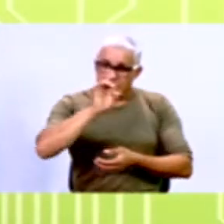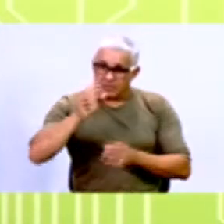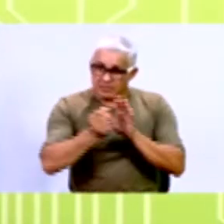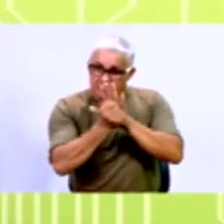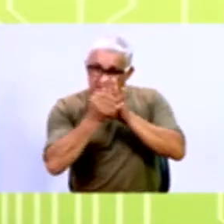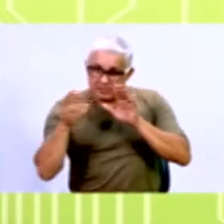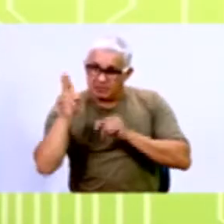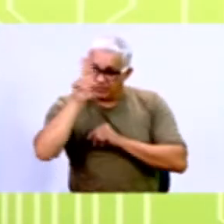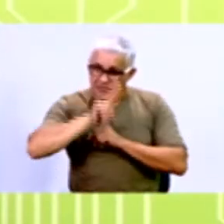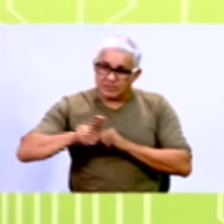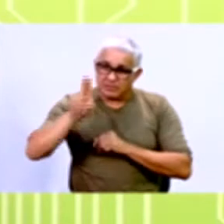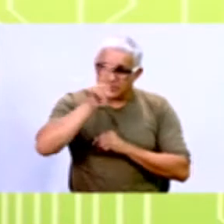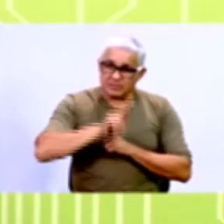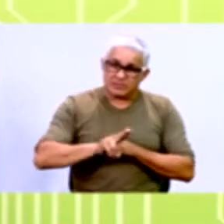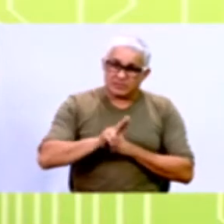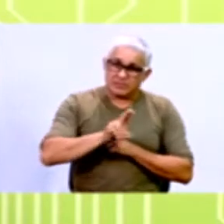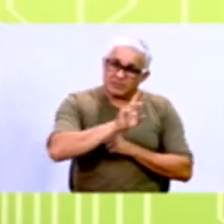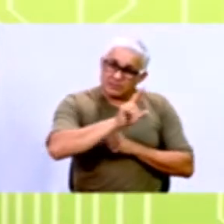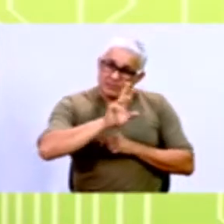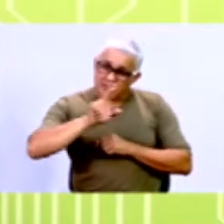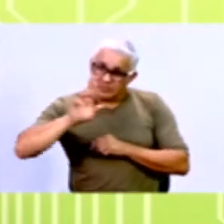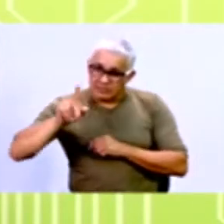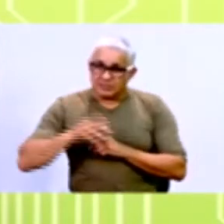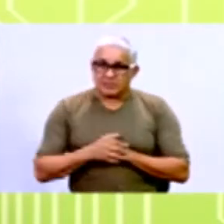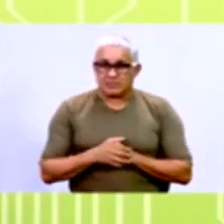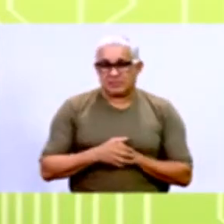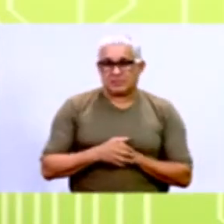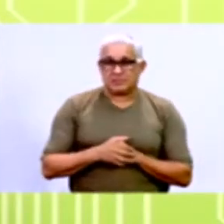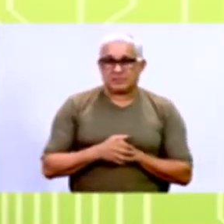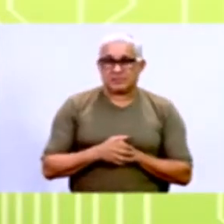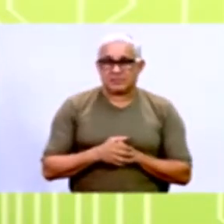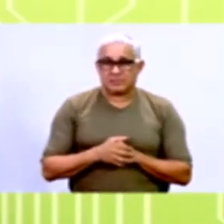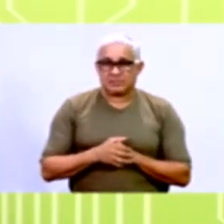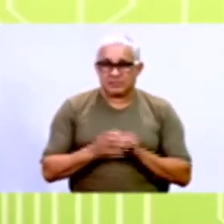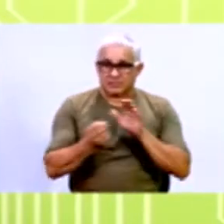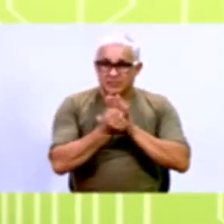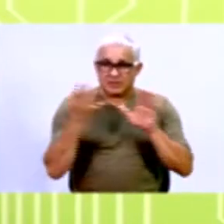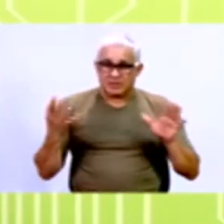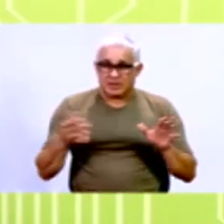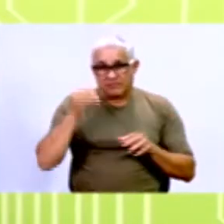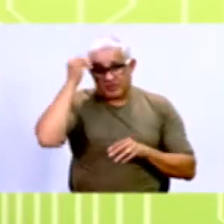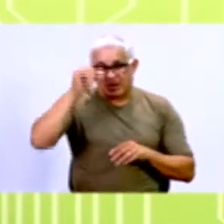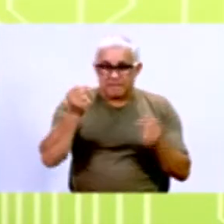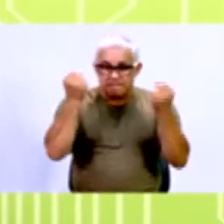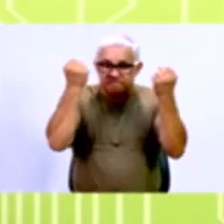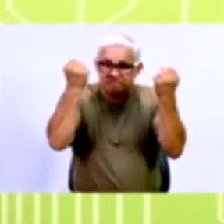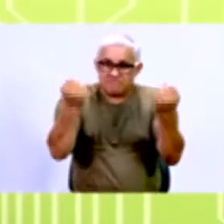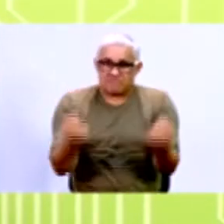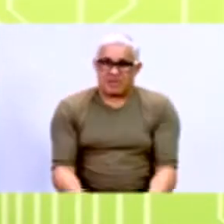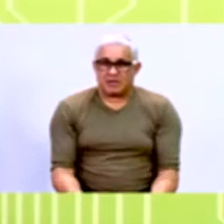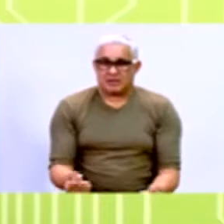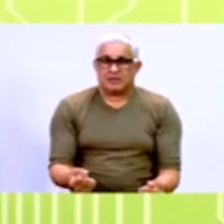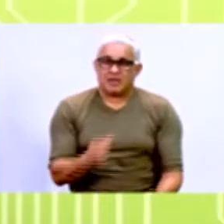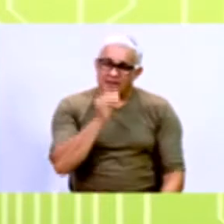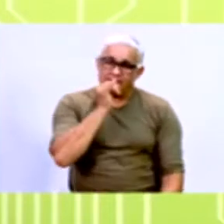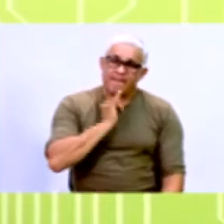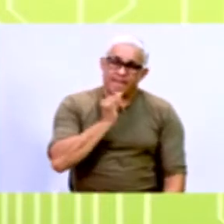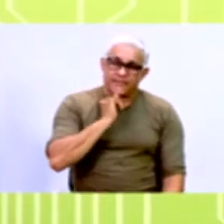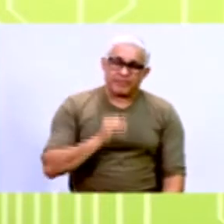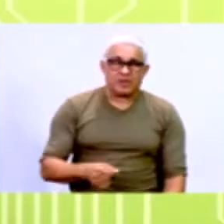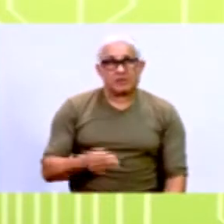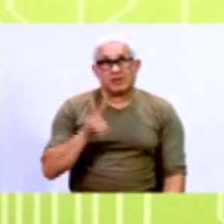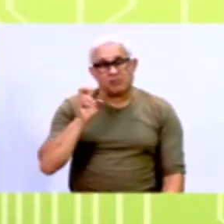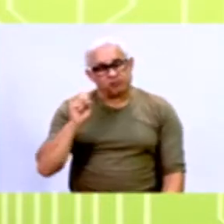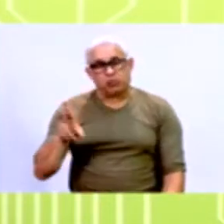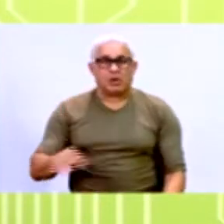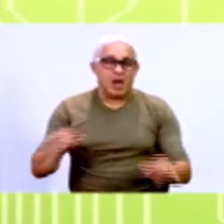vai fazer, você vai usar um tipo de arquivo que não deixa aquela aplicação pesada. Se você vai, por exemplo, eu vou